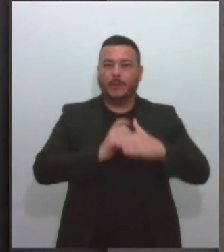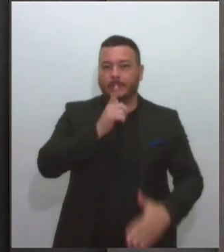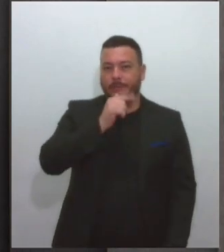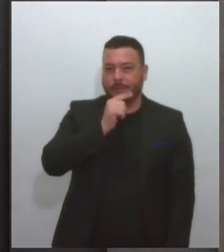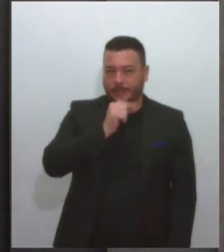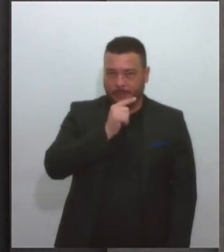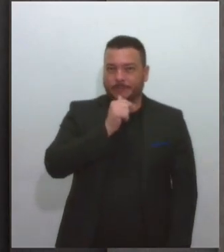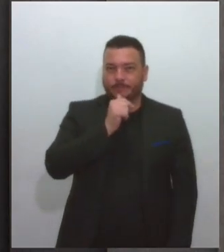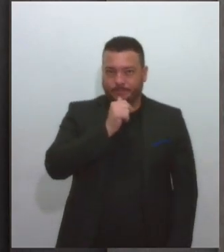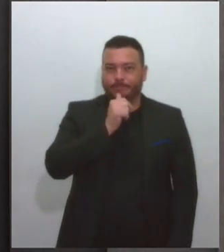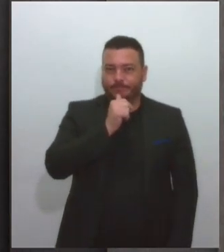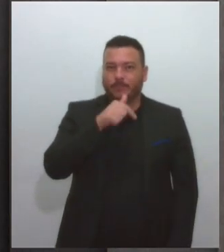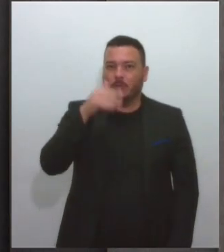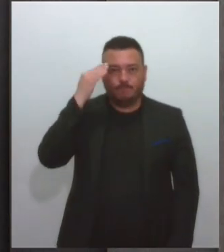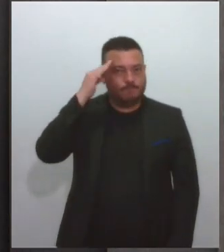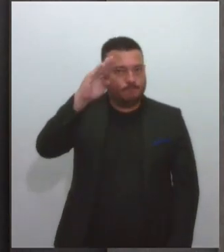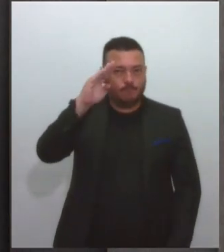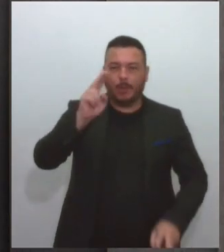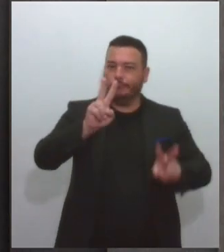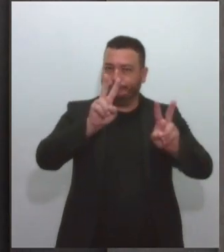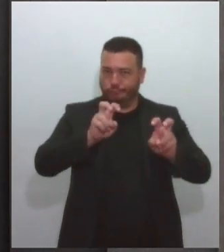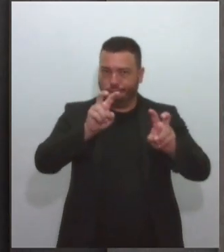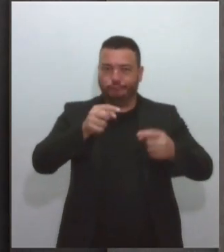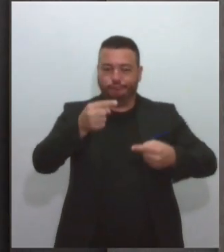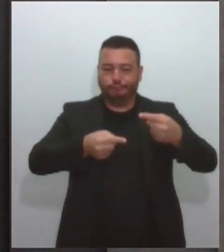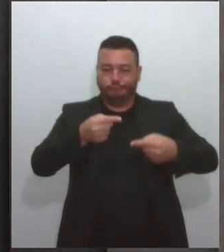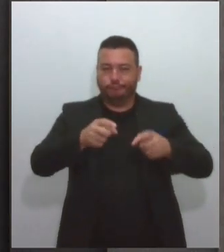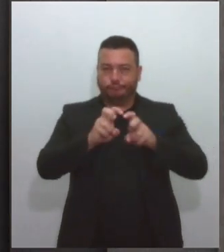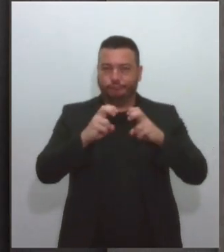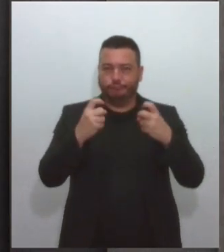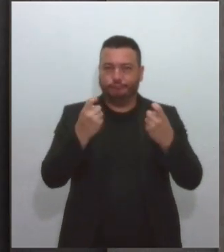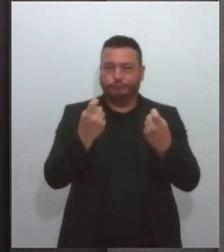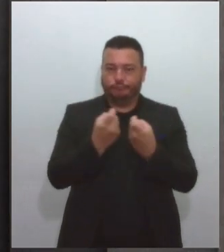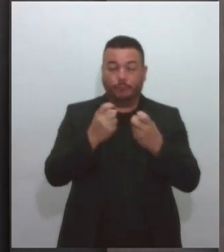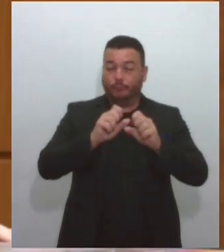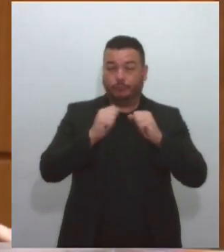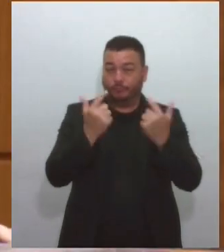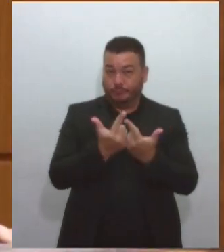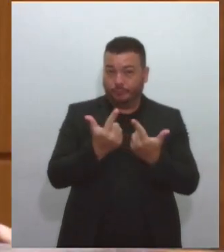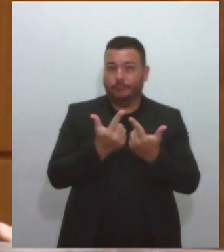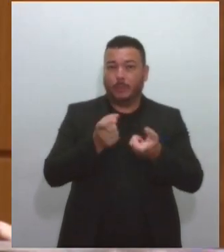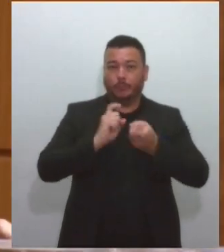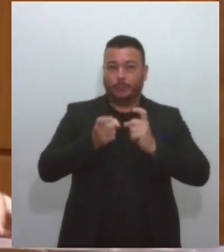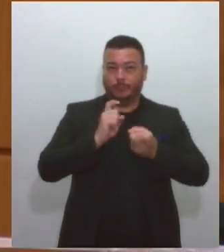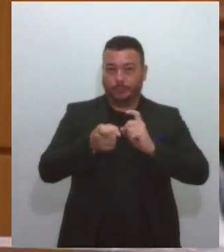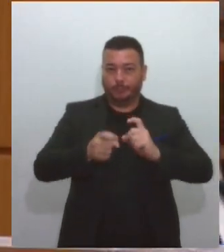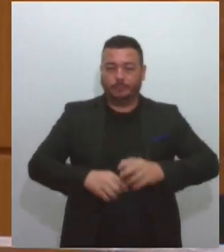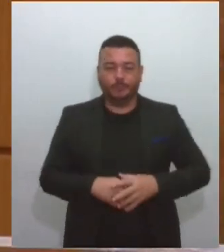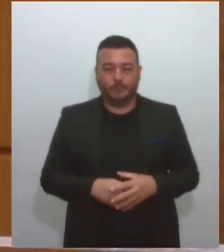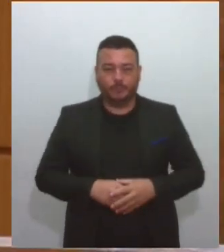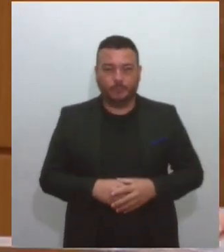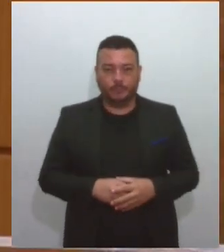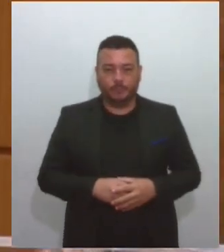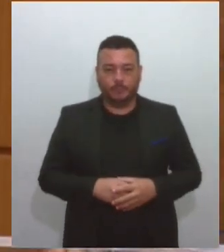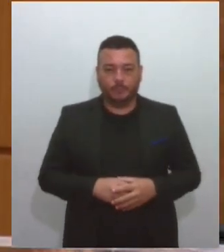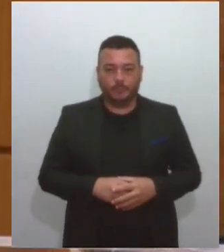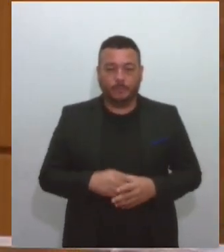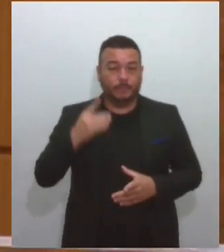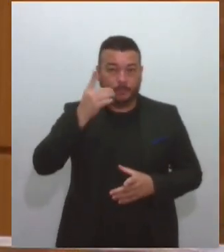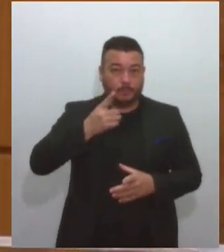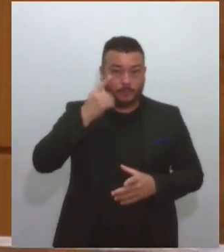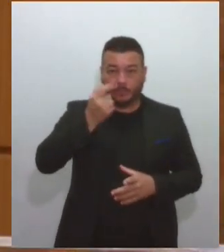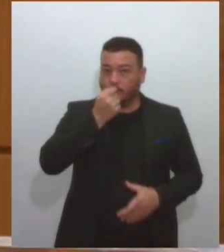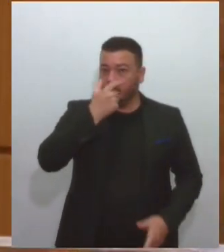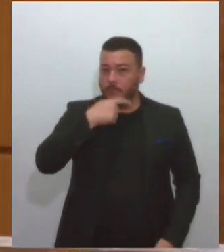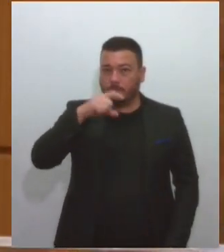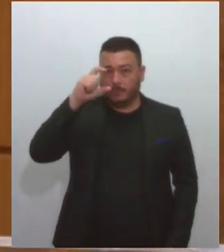o principal assunto na tribuna durante o pequeno expediente. O deputado Jorge Passos foi o